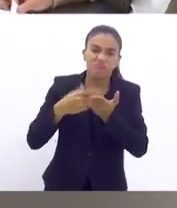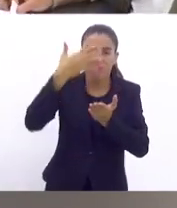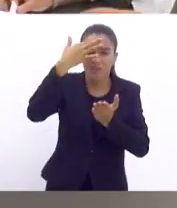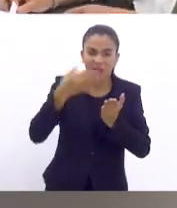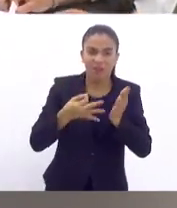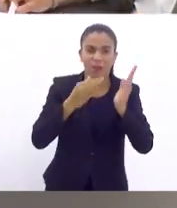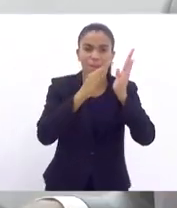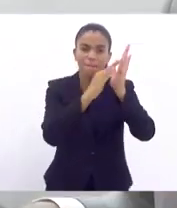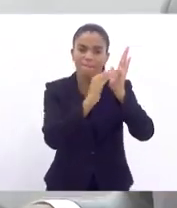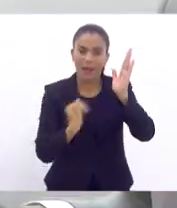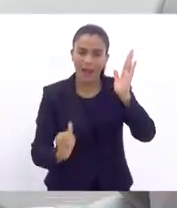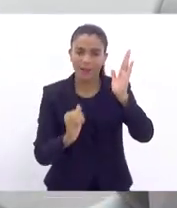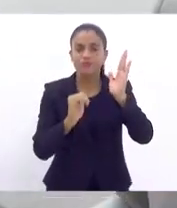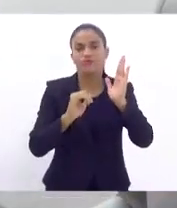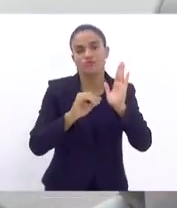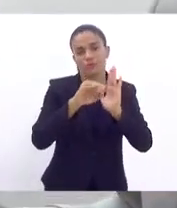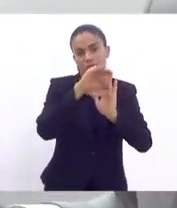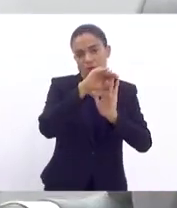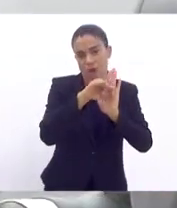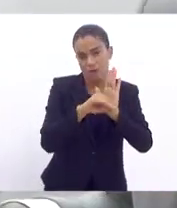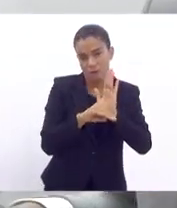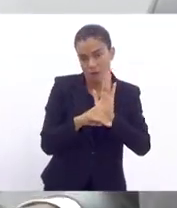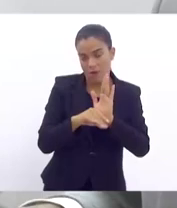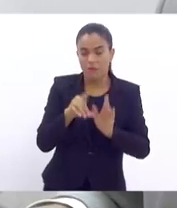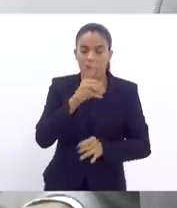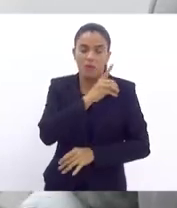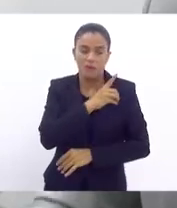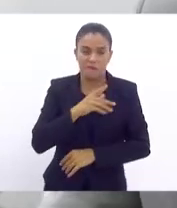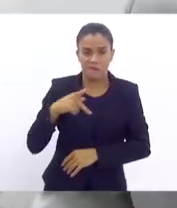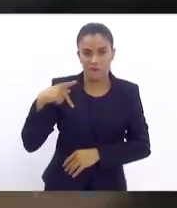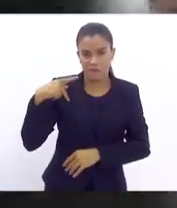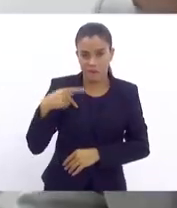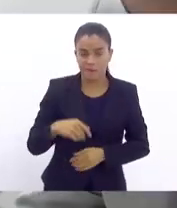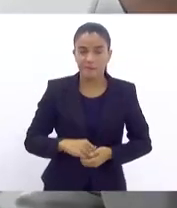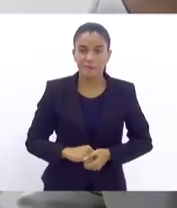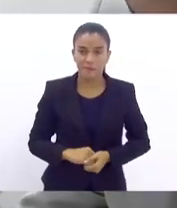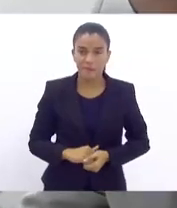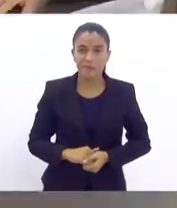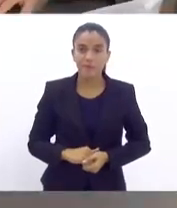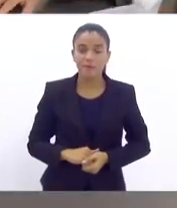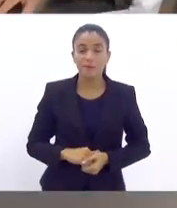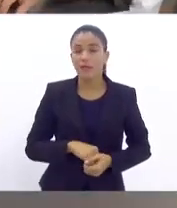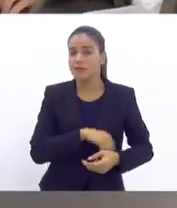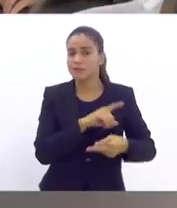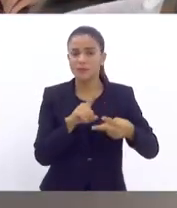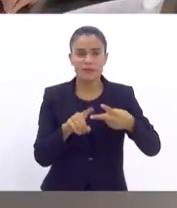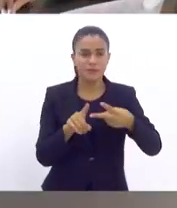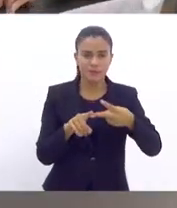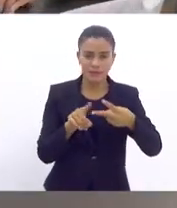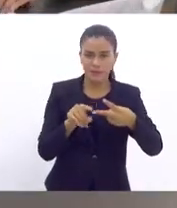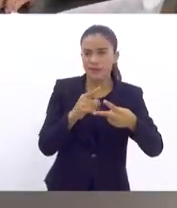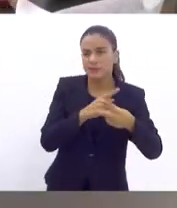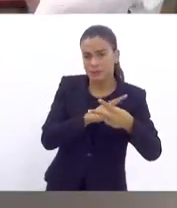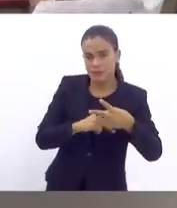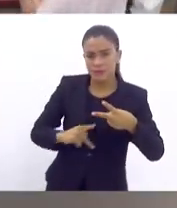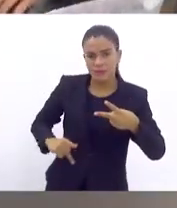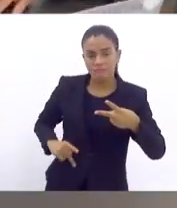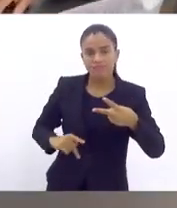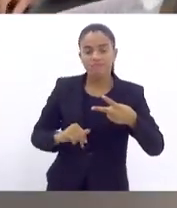Quais são as nuances colocadas pelo tribunal de justiça pela própria defensoria depois retornar a pauta OK segunda questão senhora